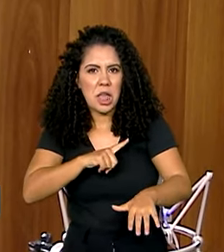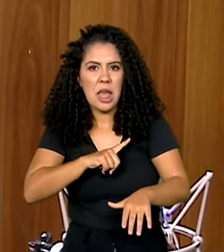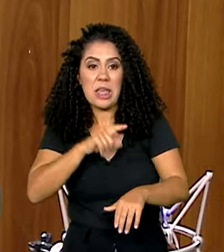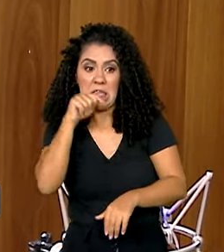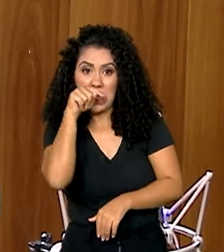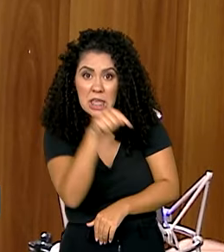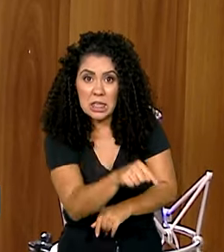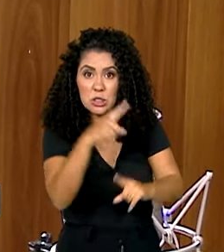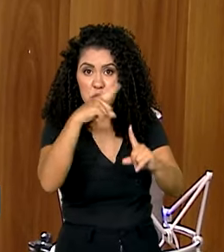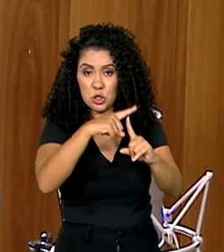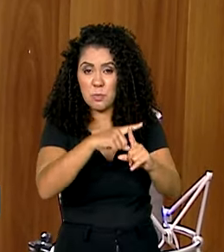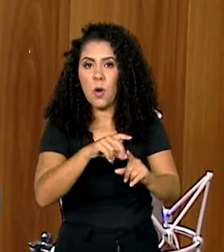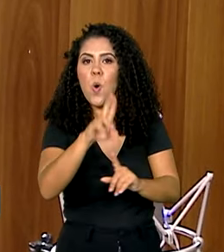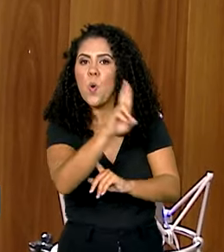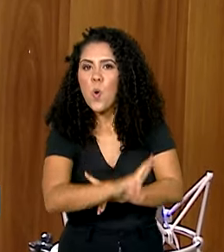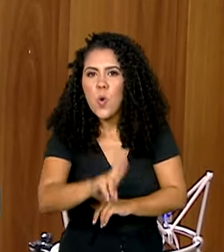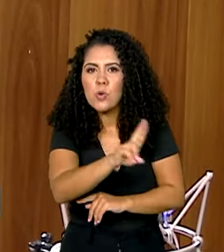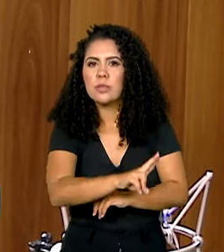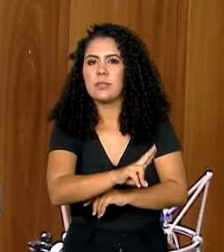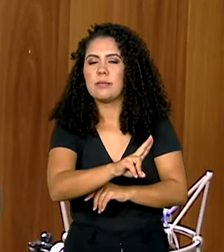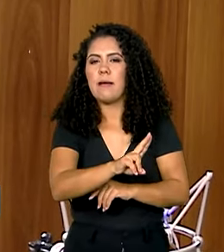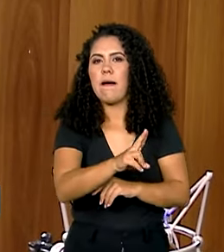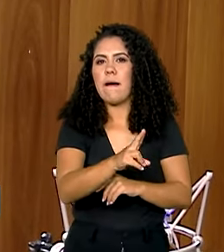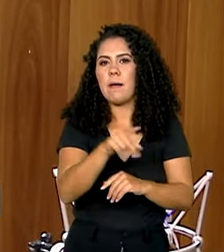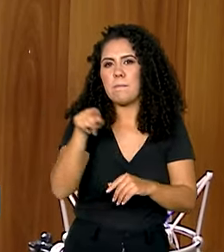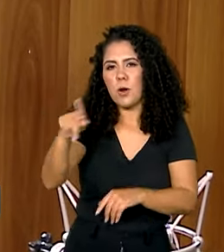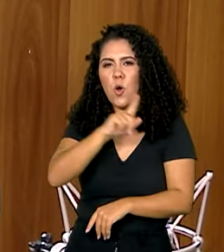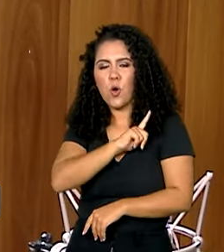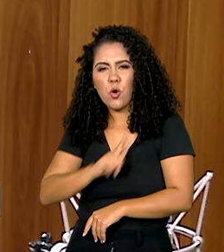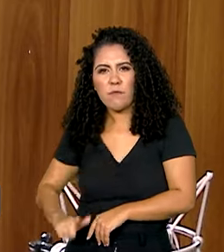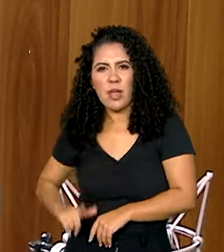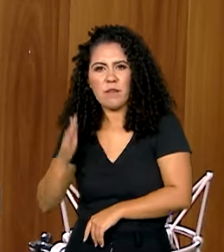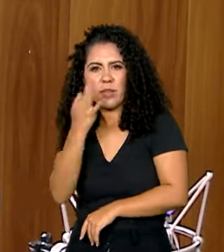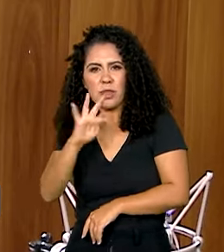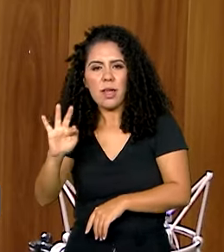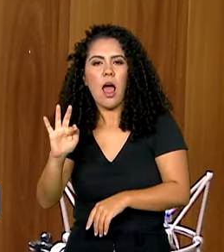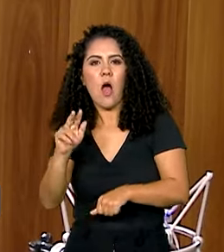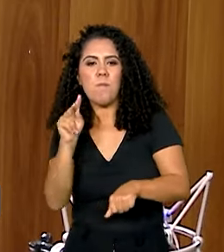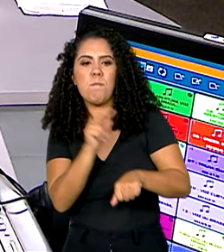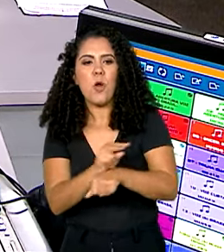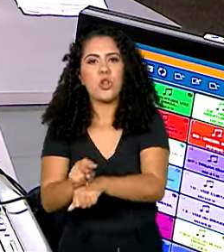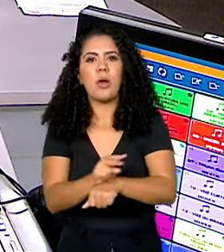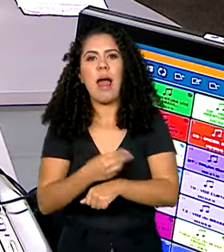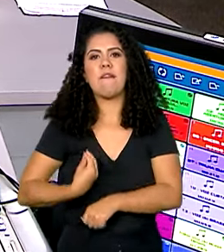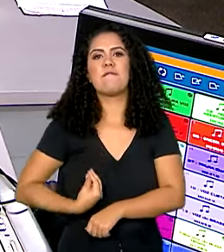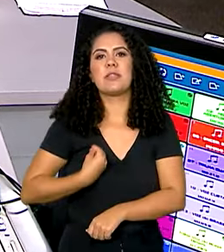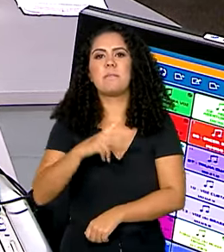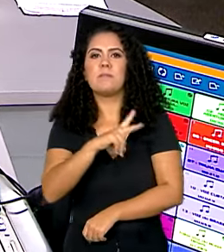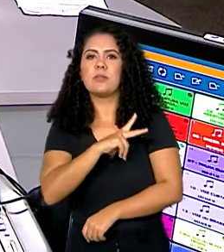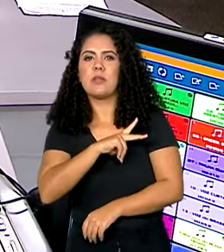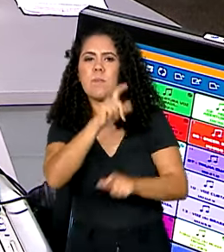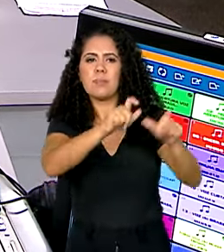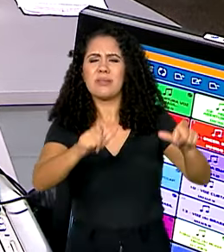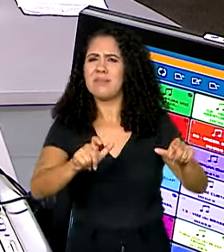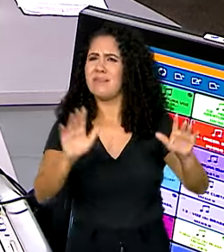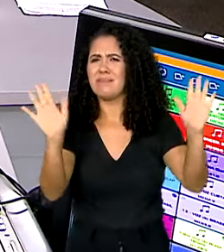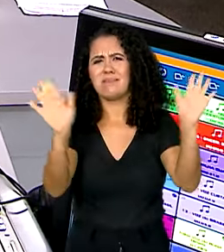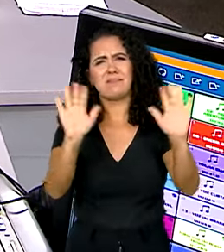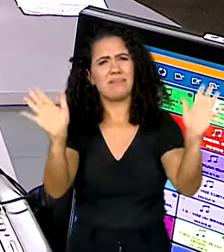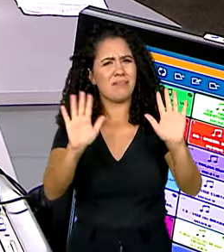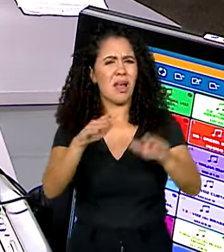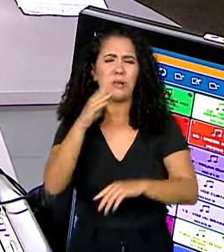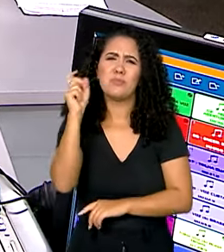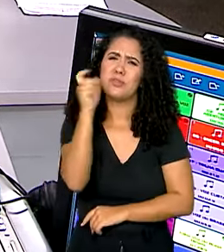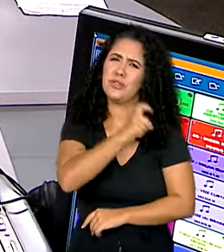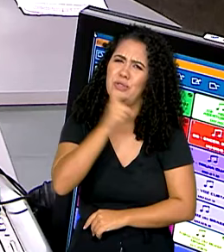usado como instrumento para o governo monitorar a vida das pessoas. Veja, isso é cascata, é